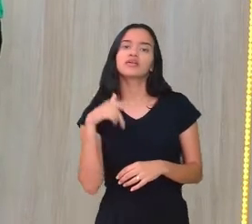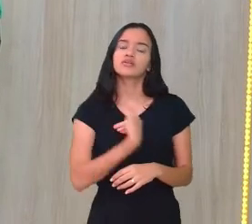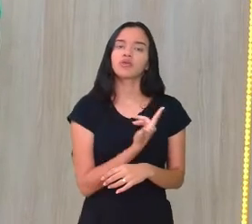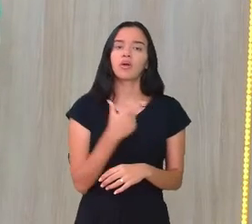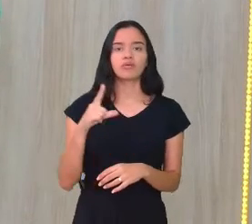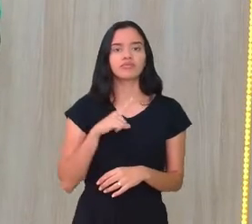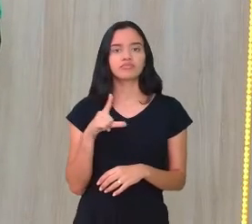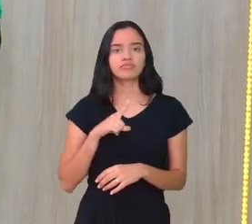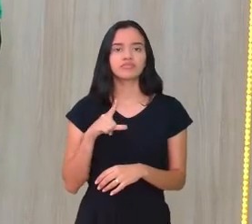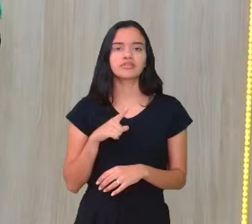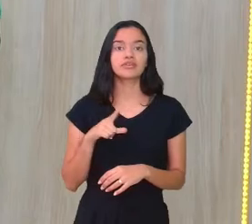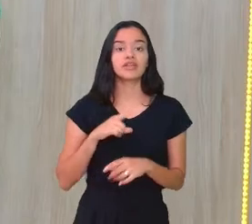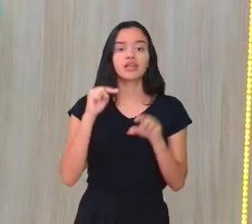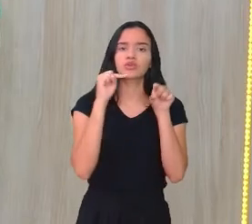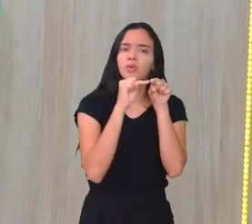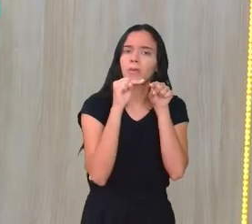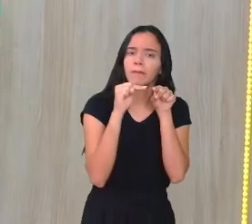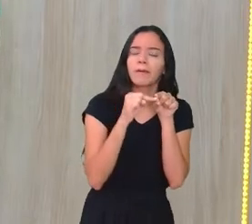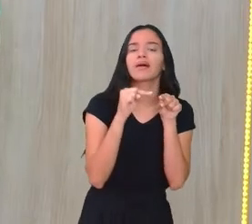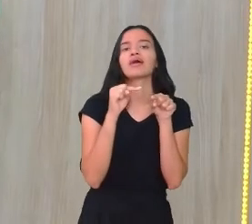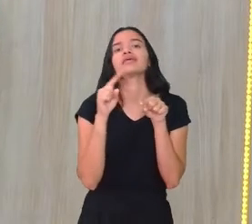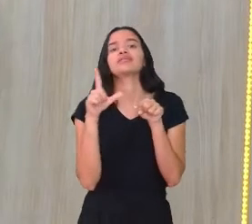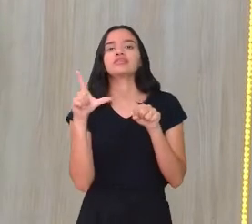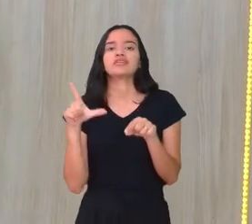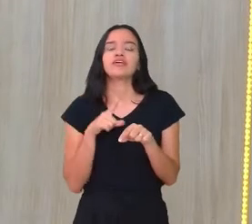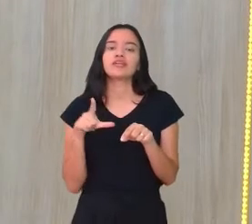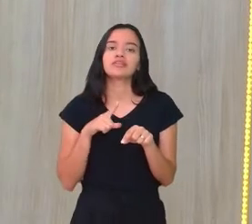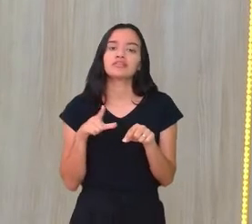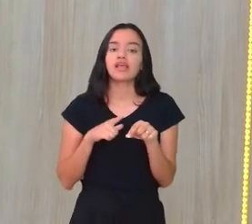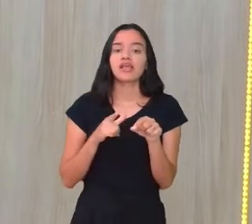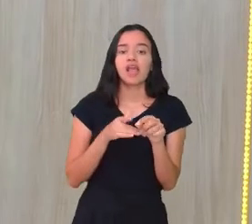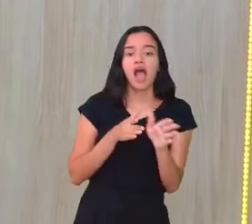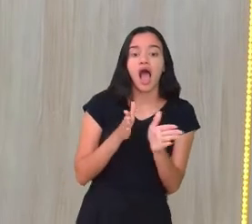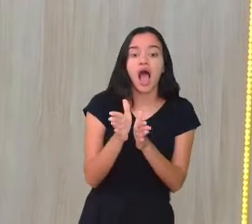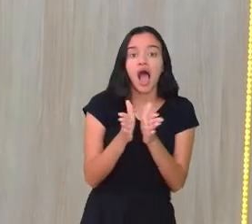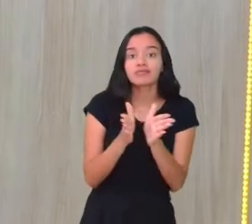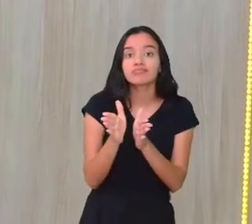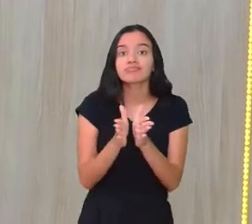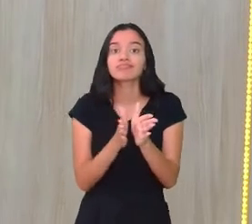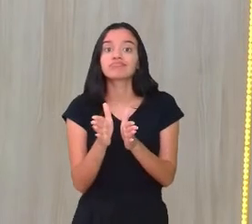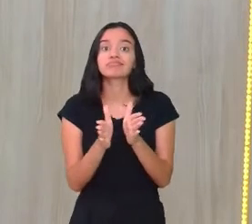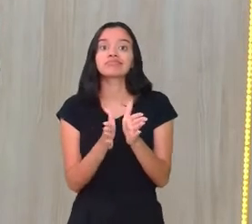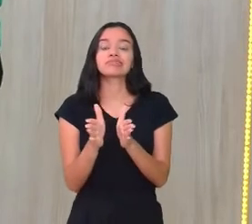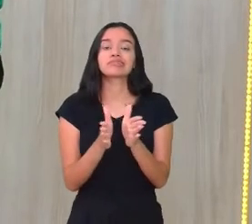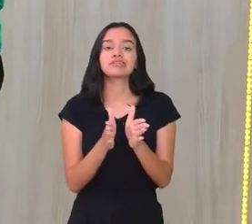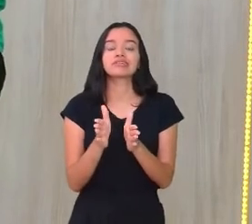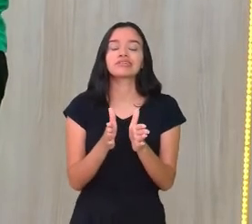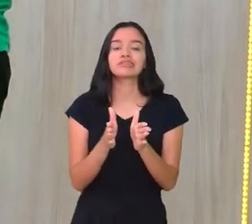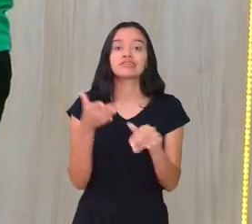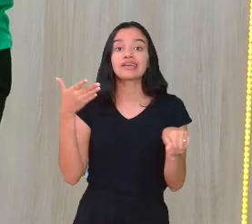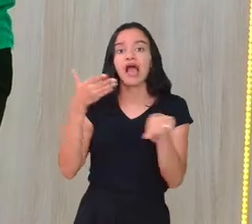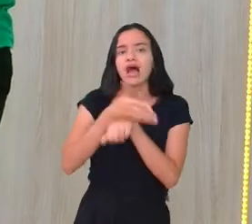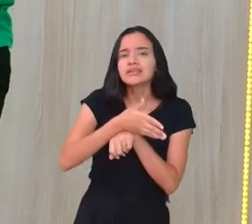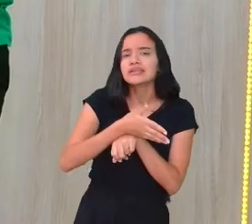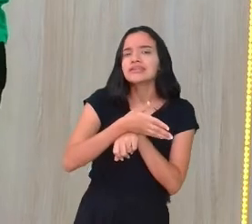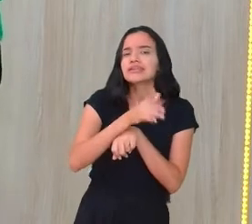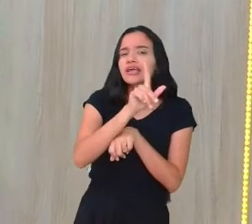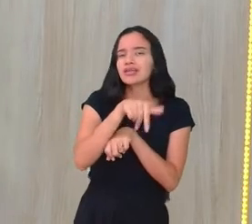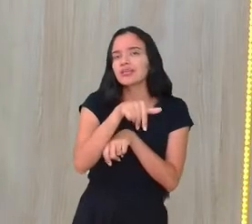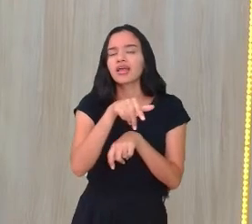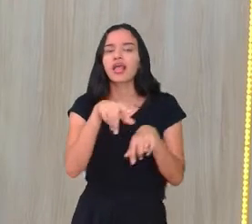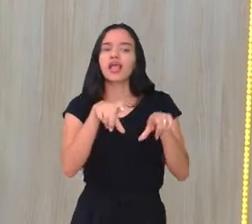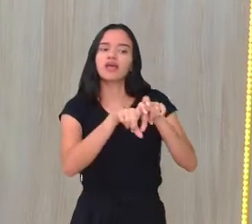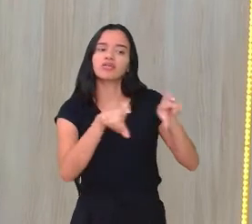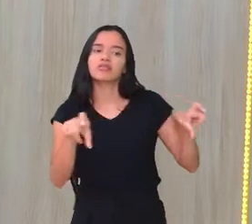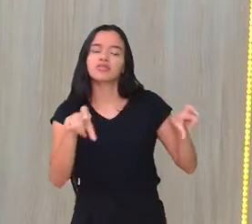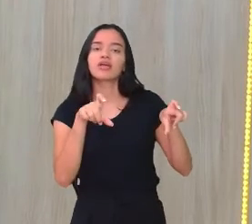tem aí nos bairros, né? A gente tem acesso, né, à água encanada, a gente tem acesso, né?